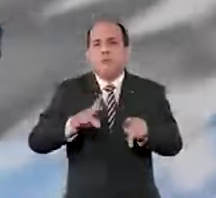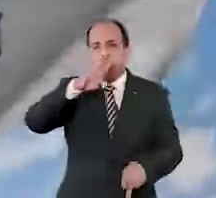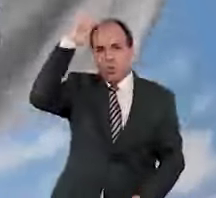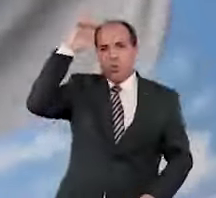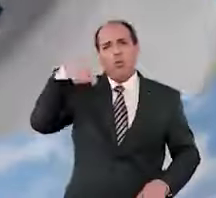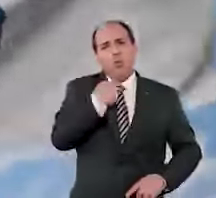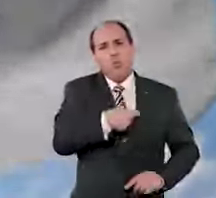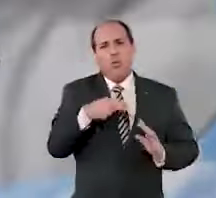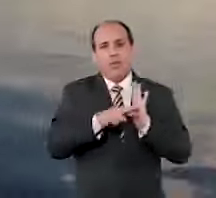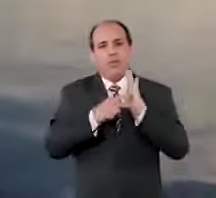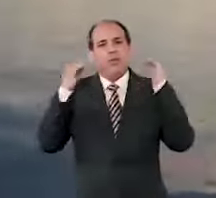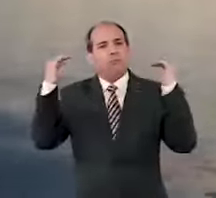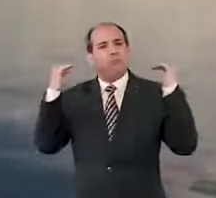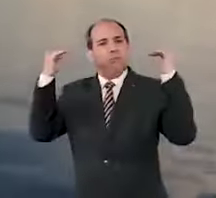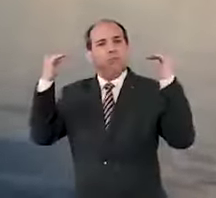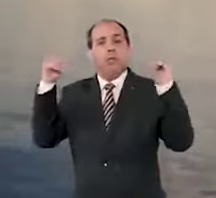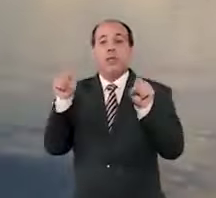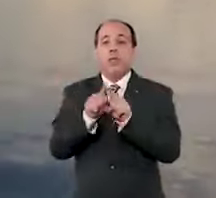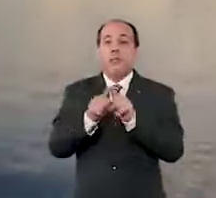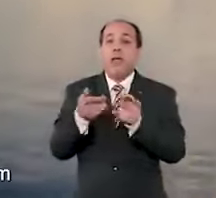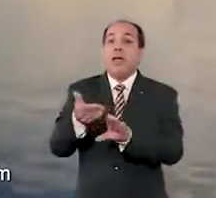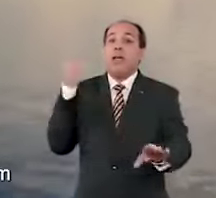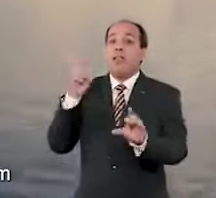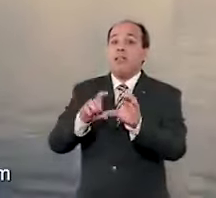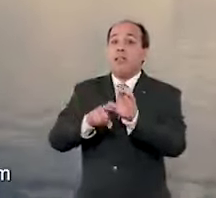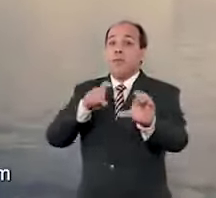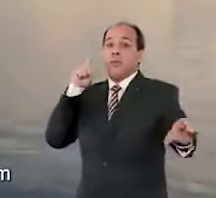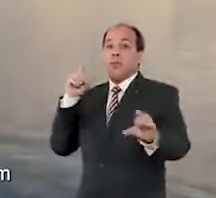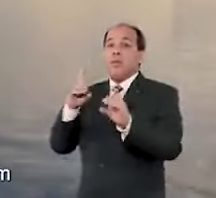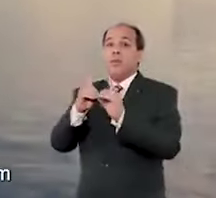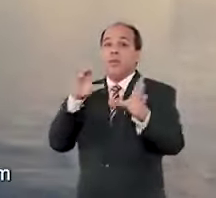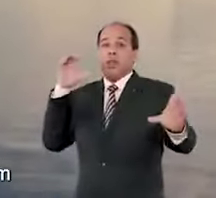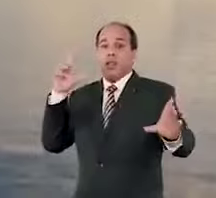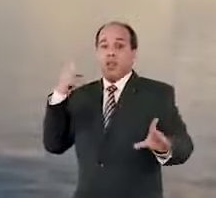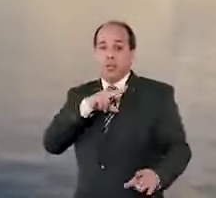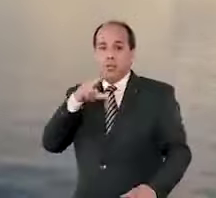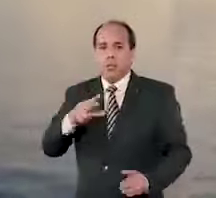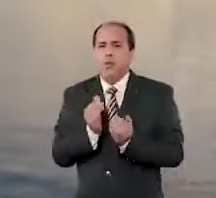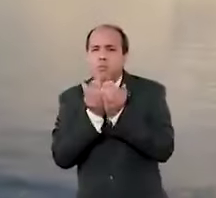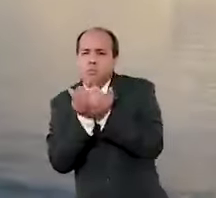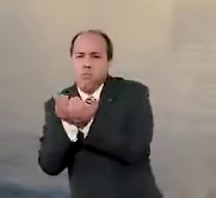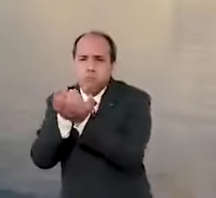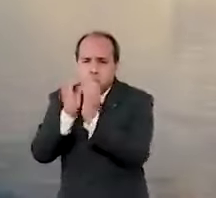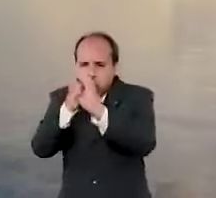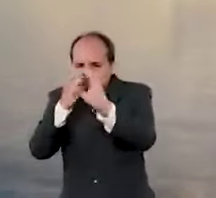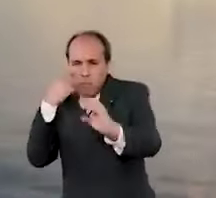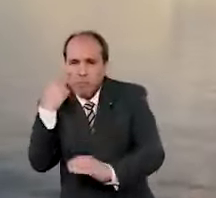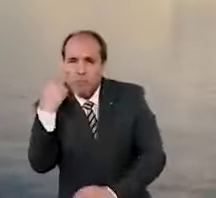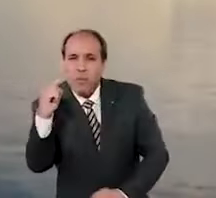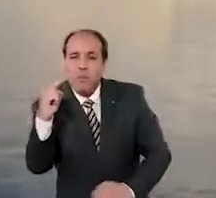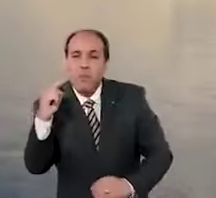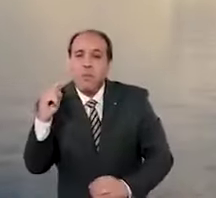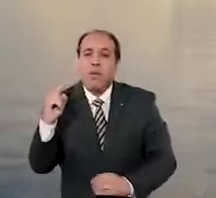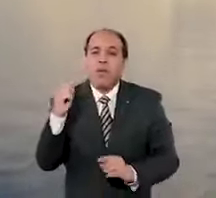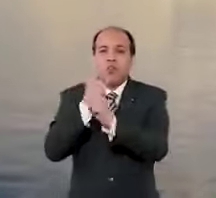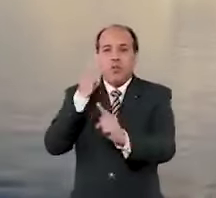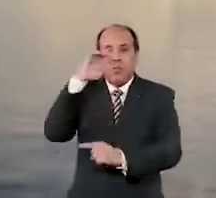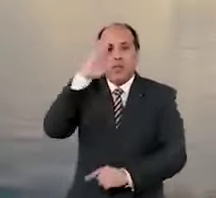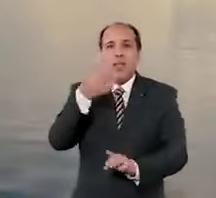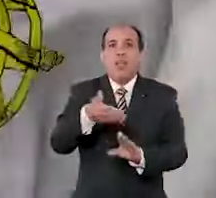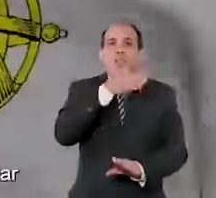de soberania. Antes da independência, os portugueses que navegavam rumo ao Brasil carregavam uma bandeira com